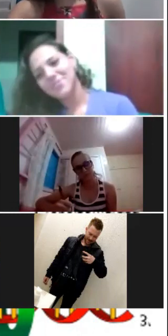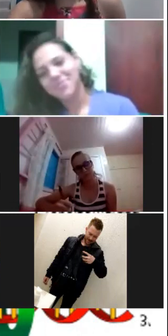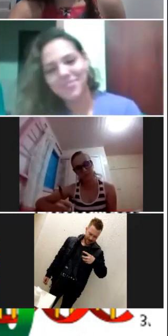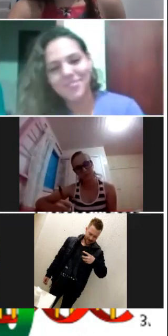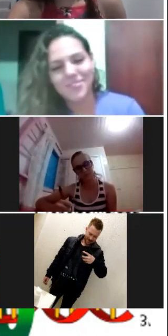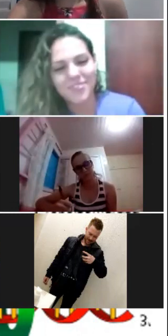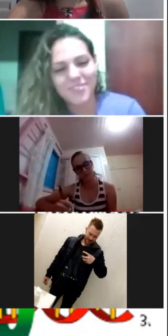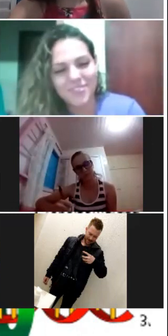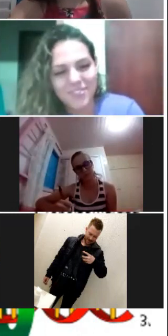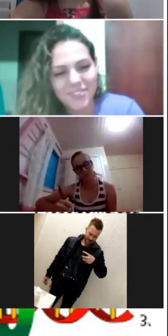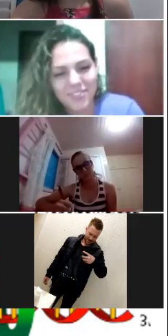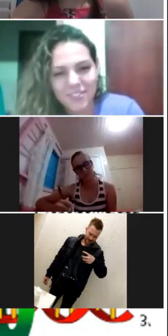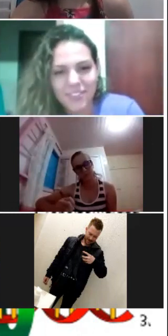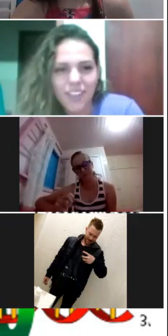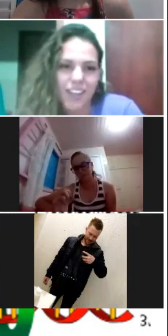novo? Qual parte?